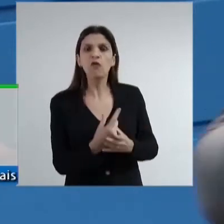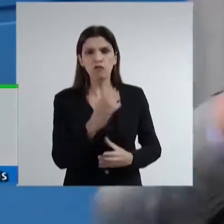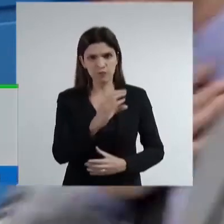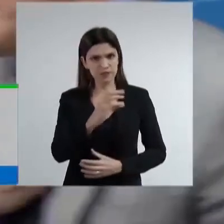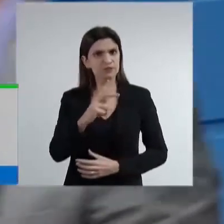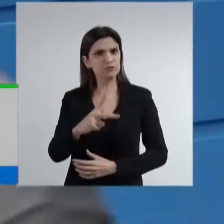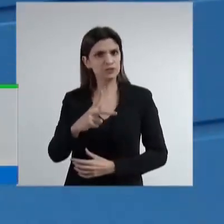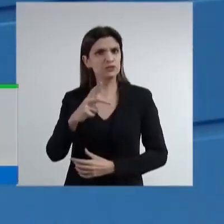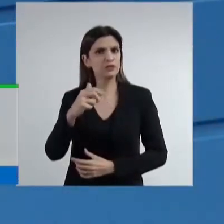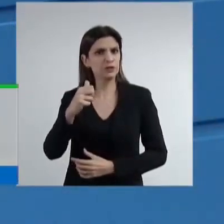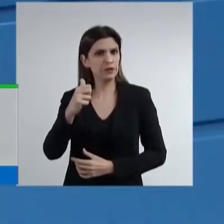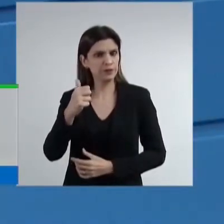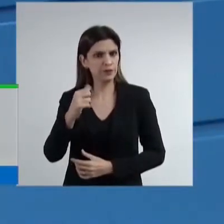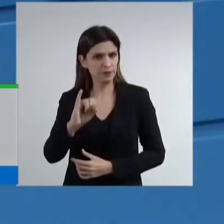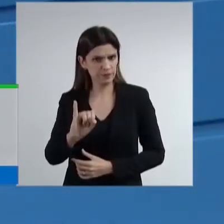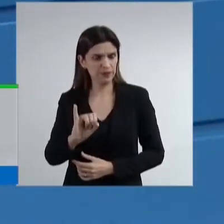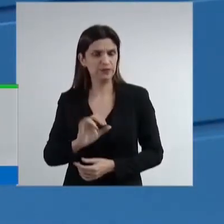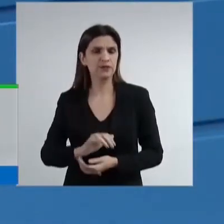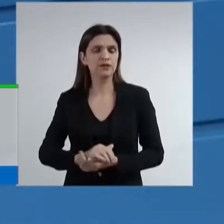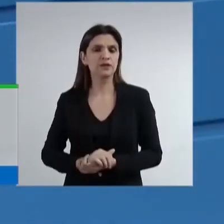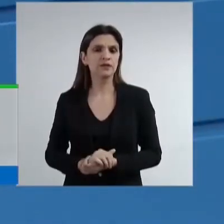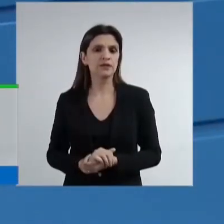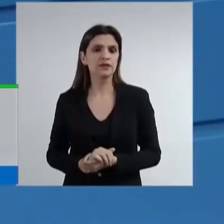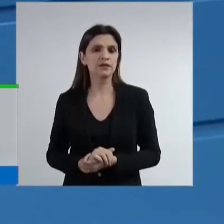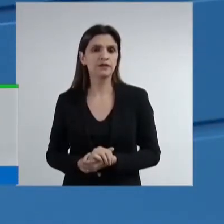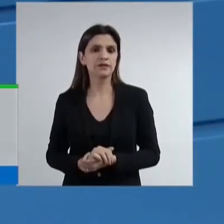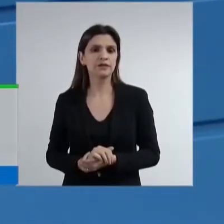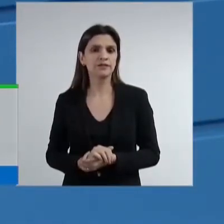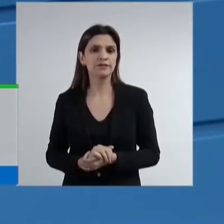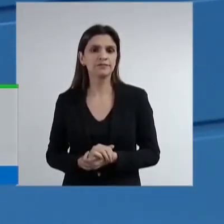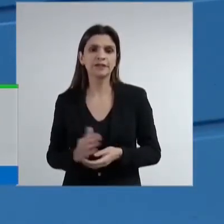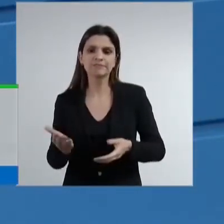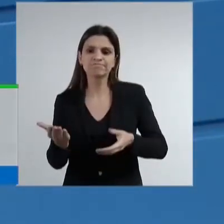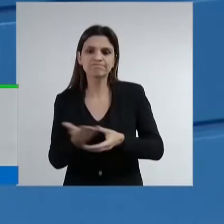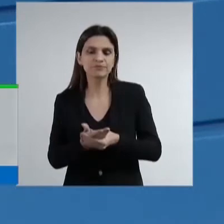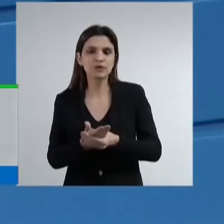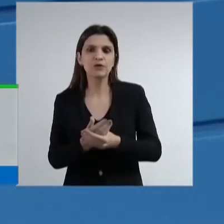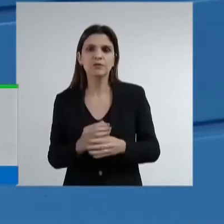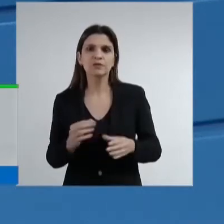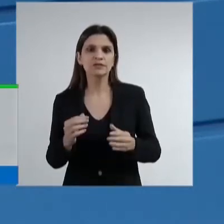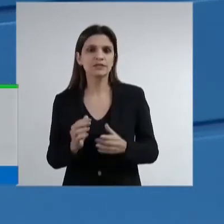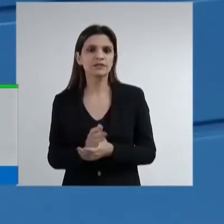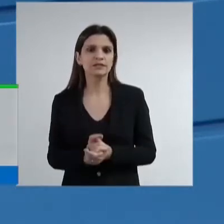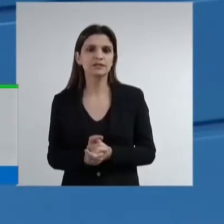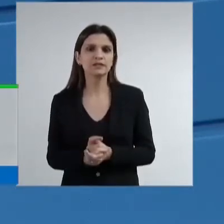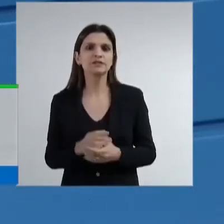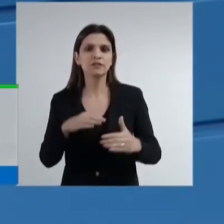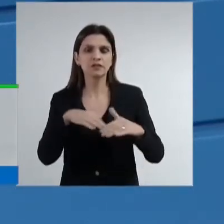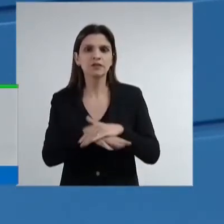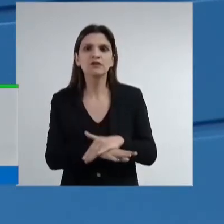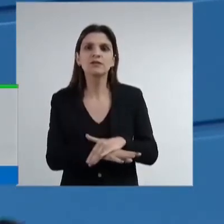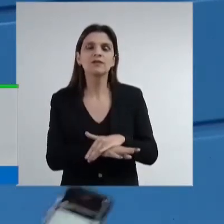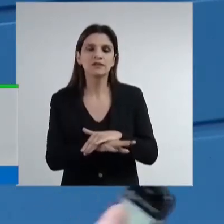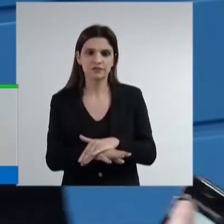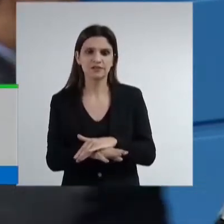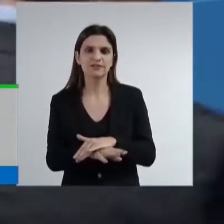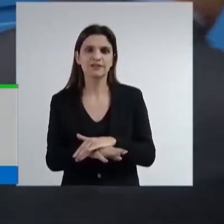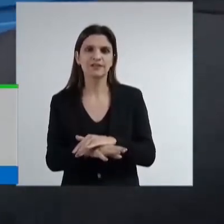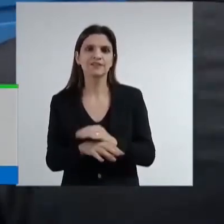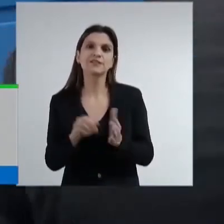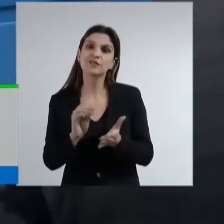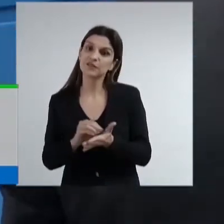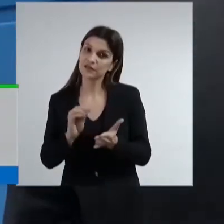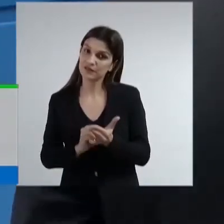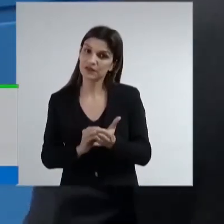Enersul, posterior àquela que foi exitosa, e tivemos o arquivamento pelo Tribunal de Justiça exatamente pela falta de indicação do